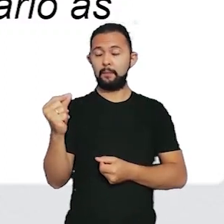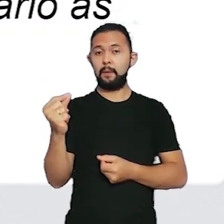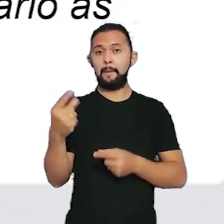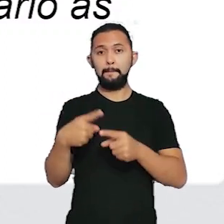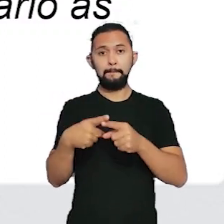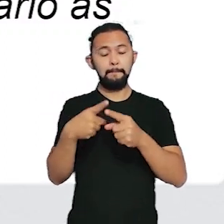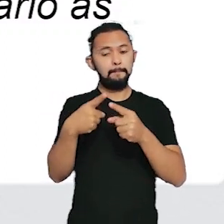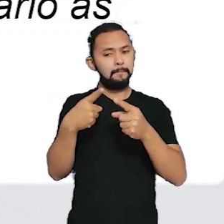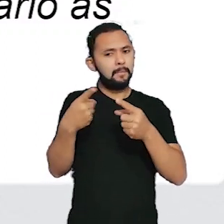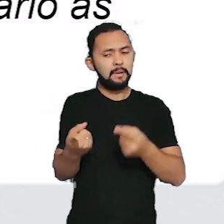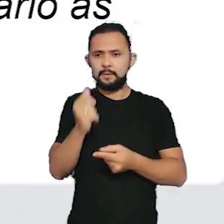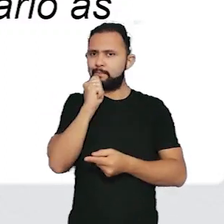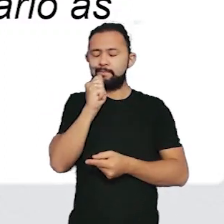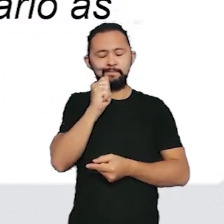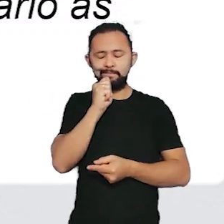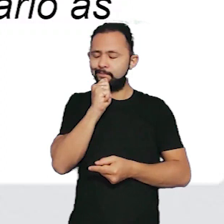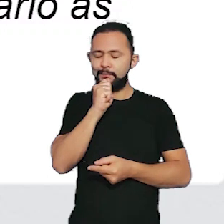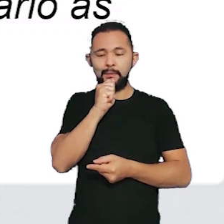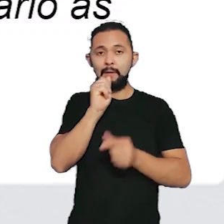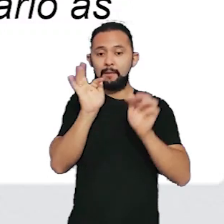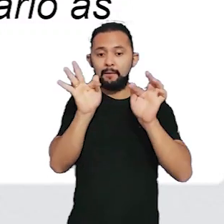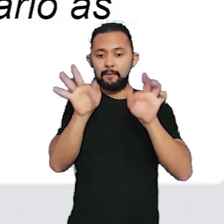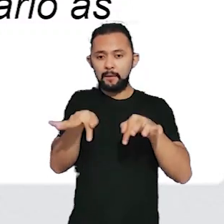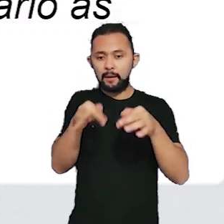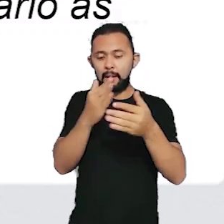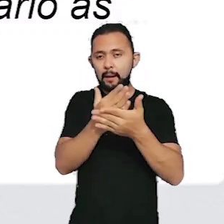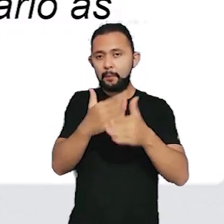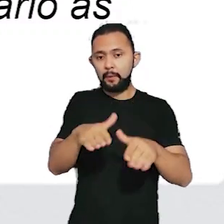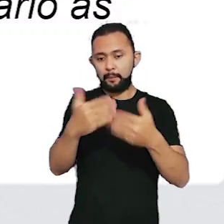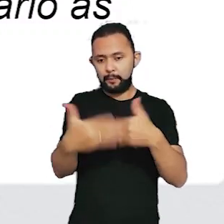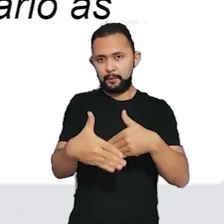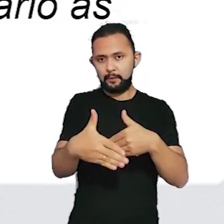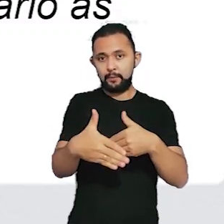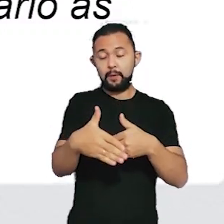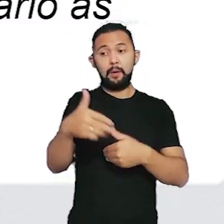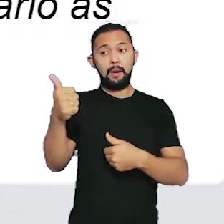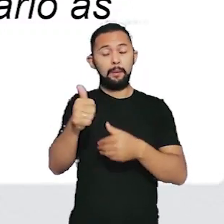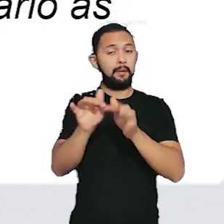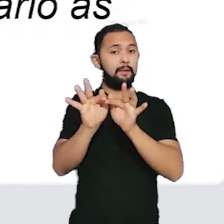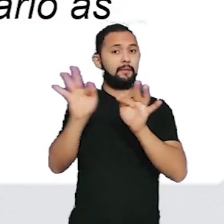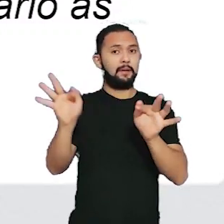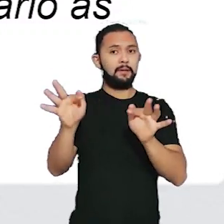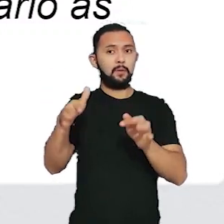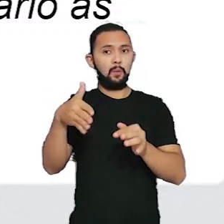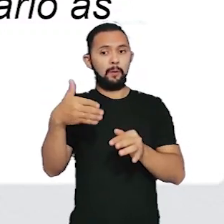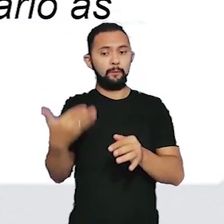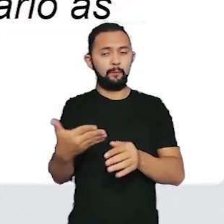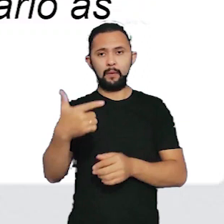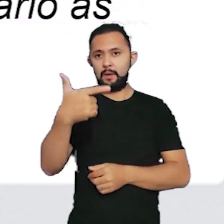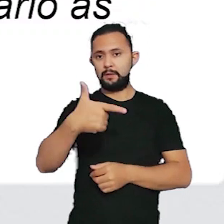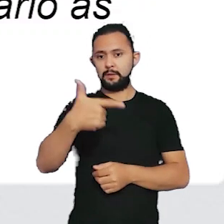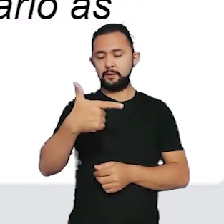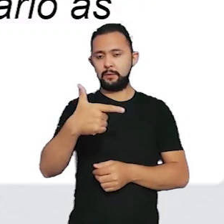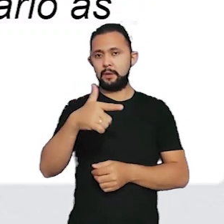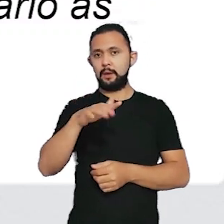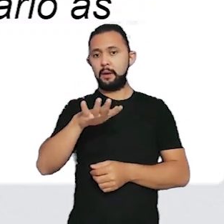terem terminado a prova. Então, a primeira oração, ó, todos se retiraram. A segunda oração,